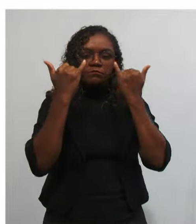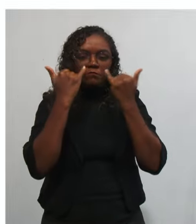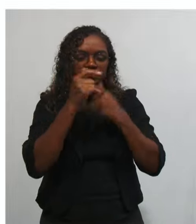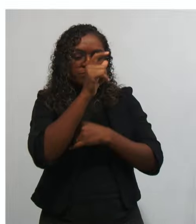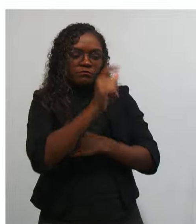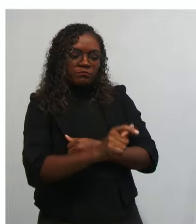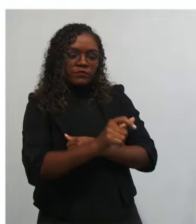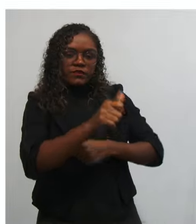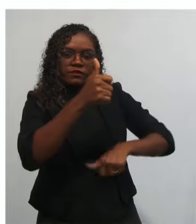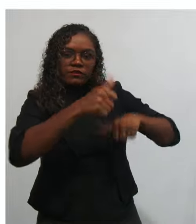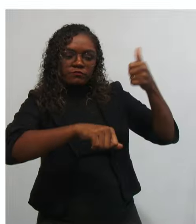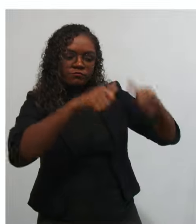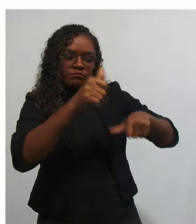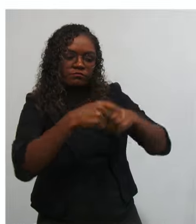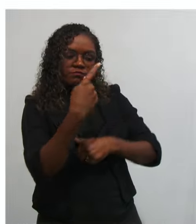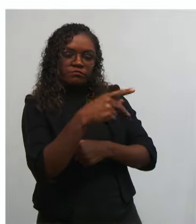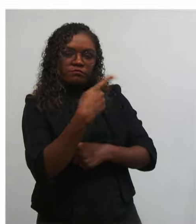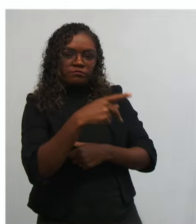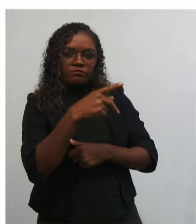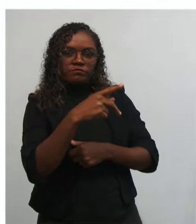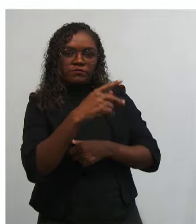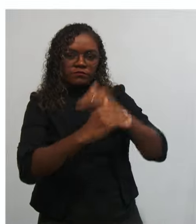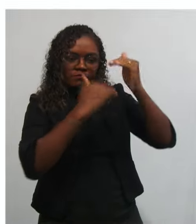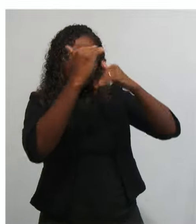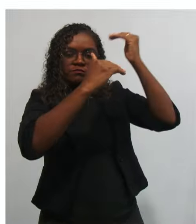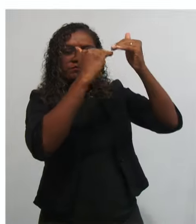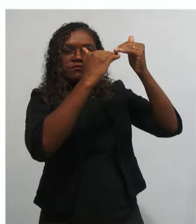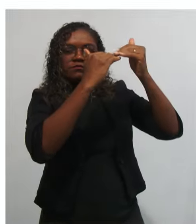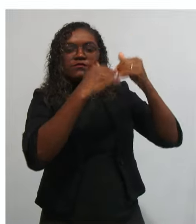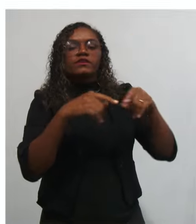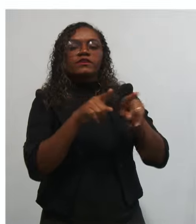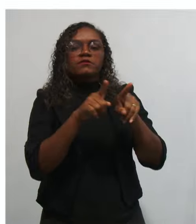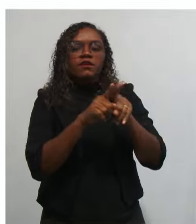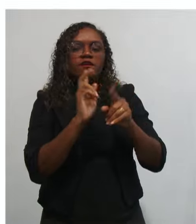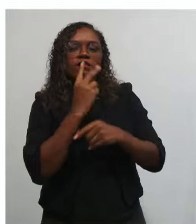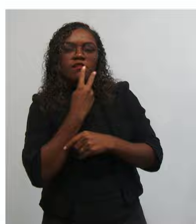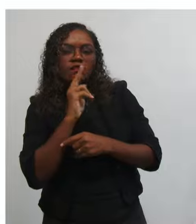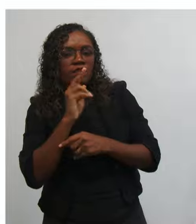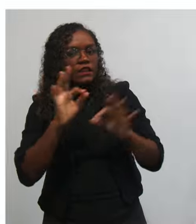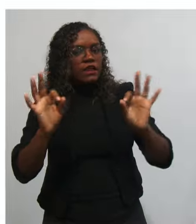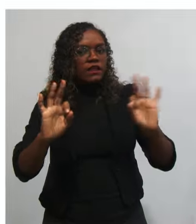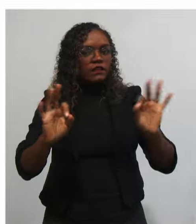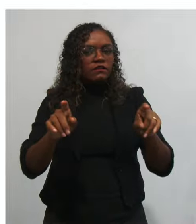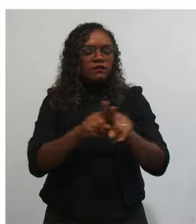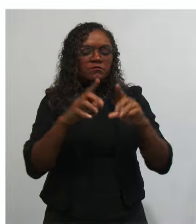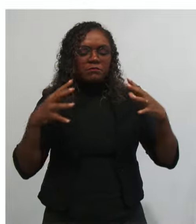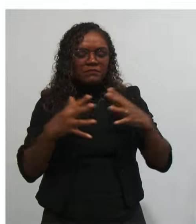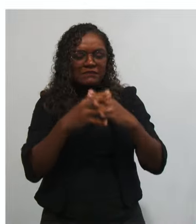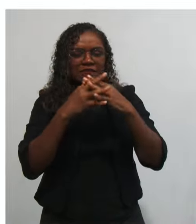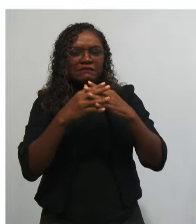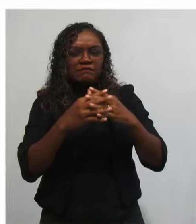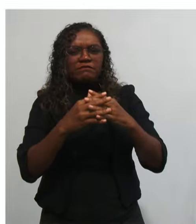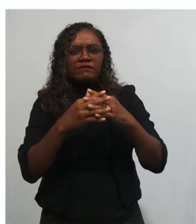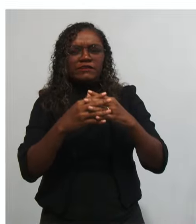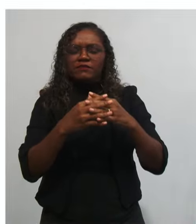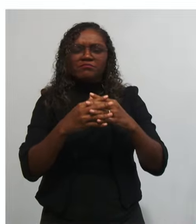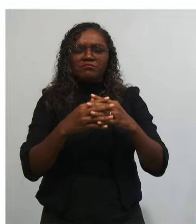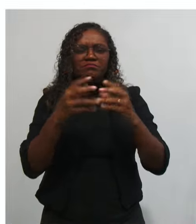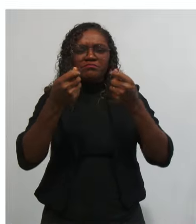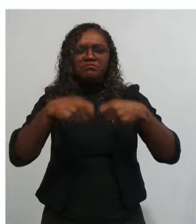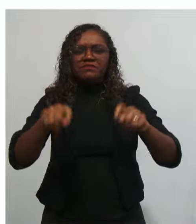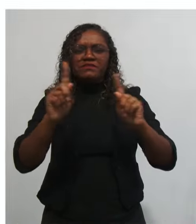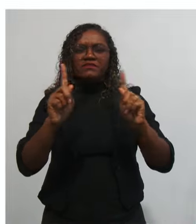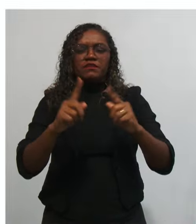educandos sem subterfúgios sem enganos sem complicações dis necessárias sem ficar fazendo